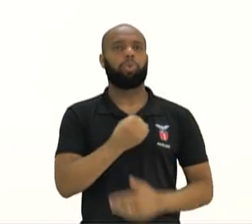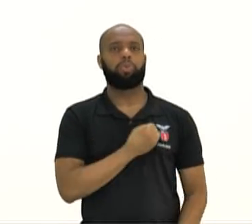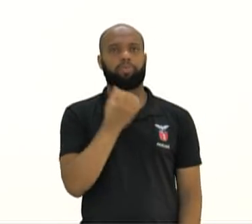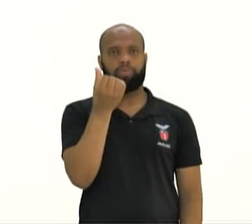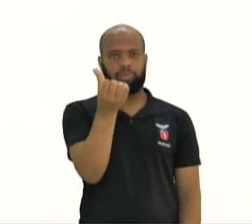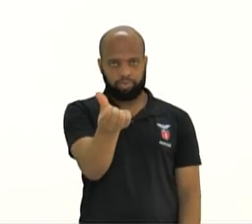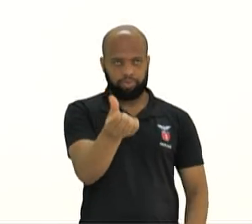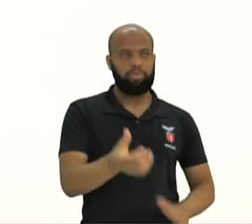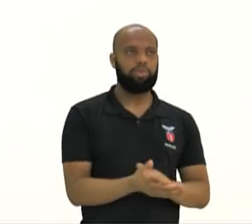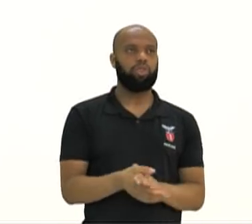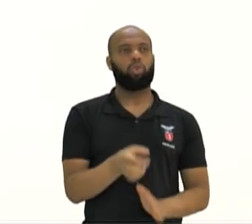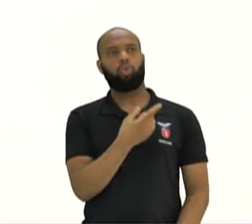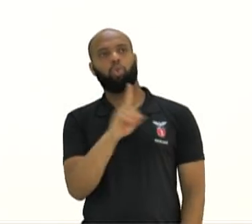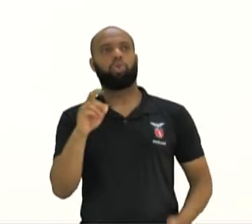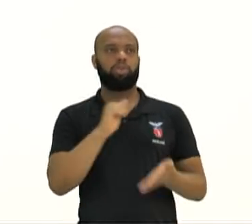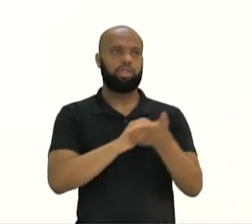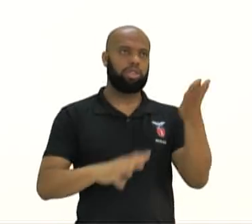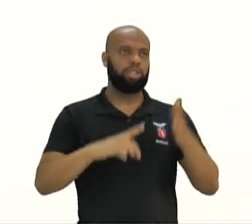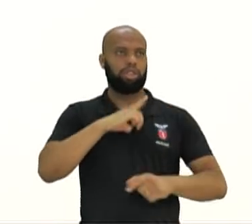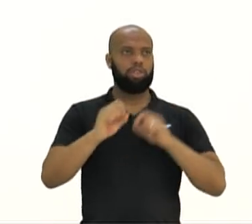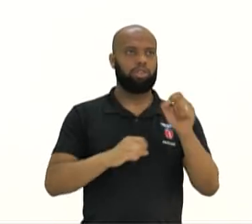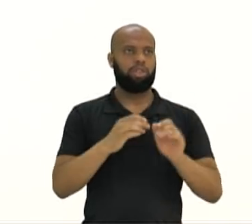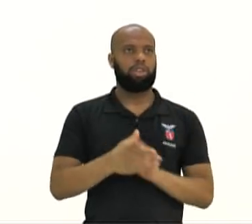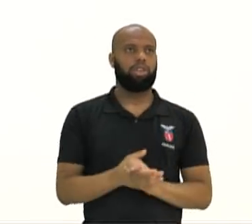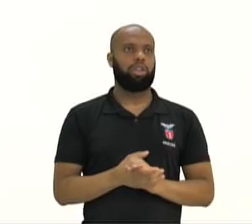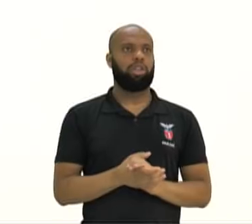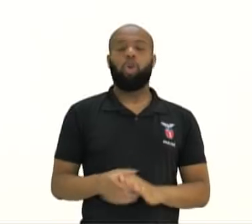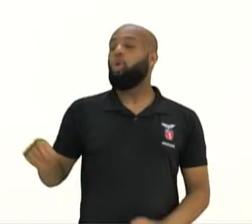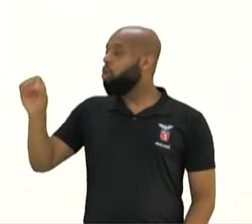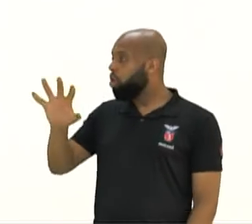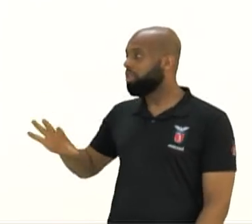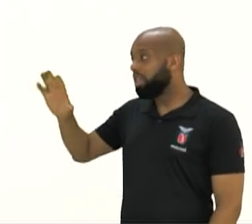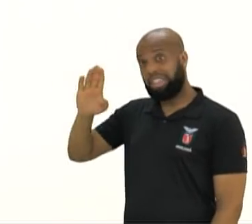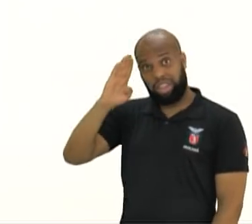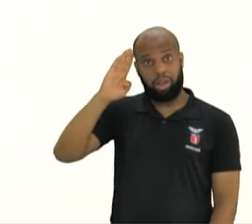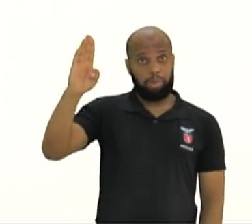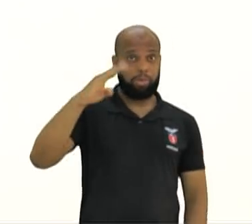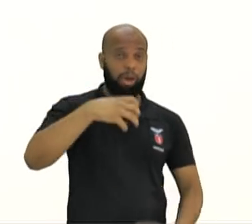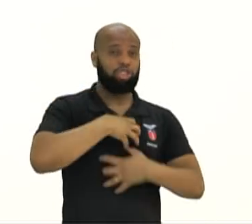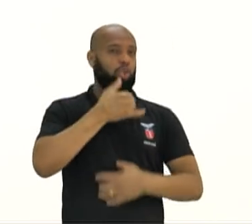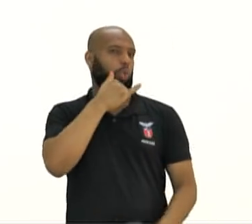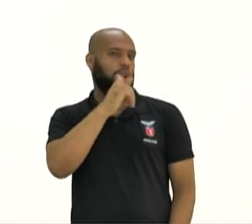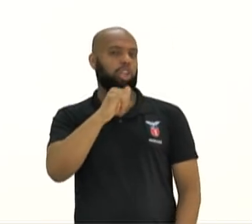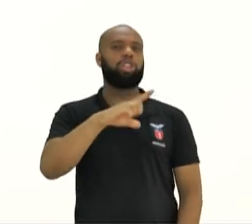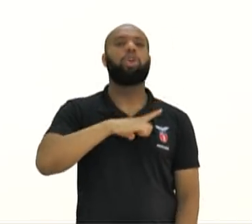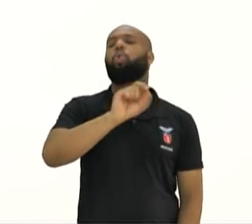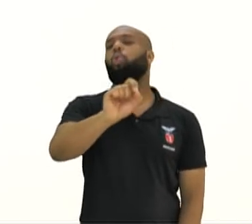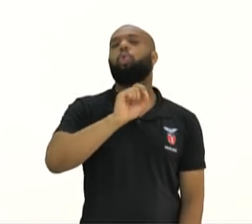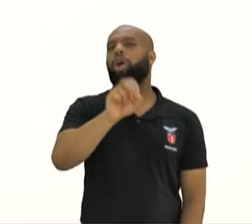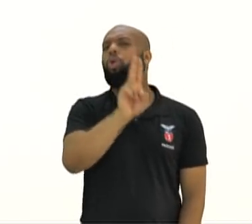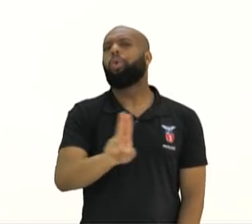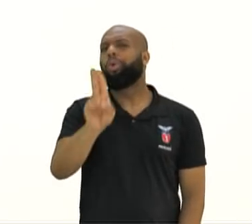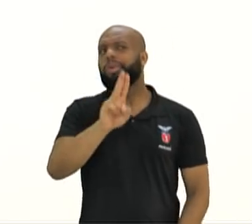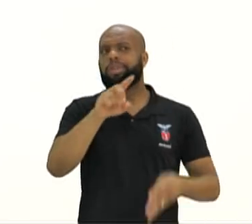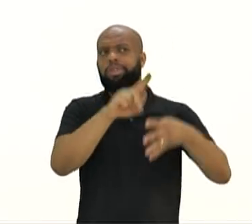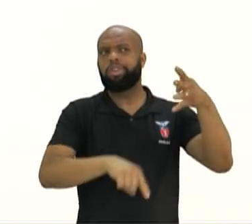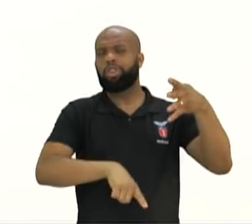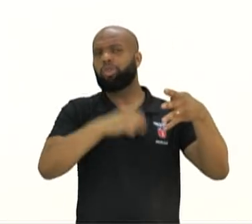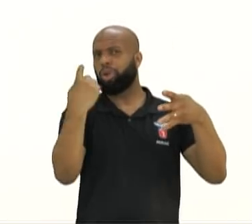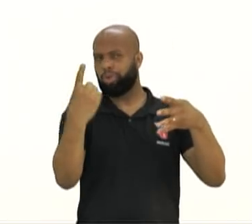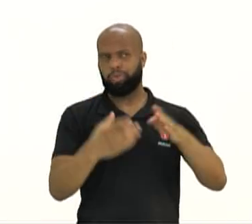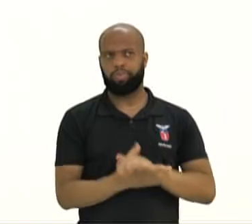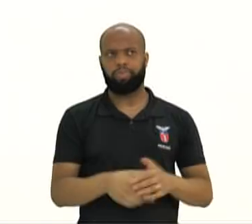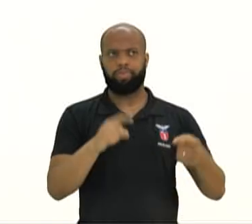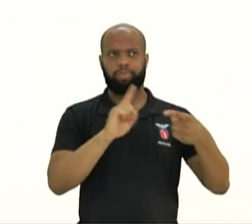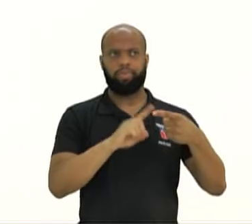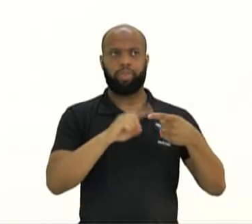Vamos lá, nossa última atividade, nosso último questionário. Principal fonte energética utilizada na